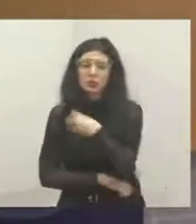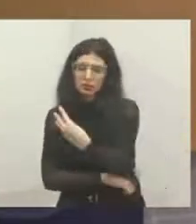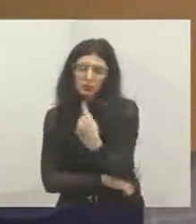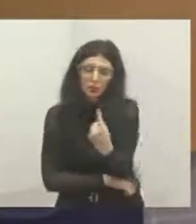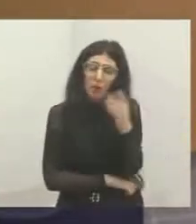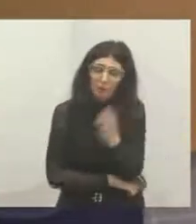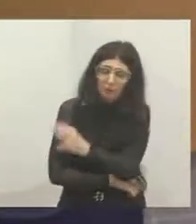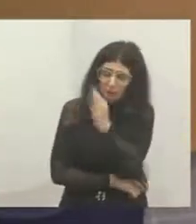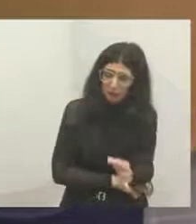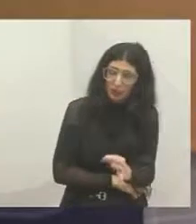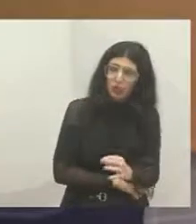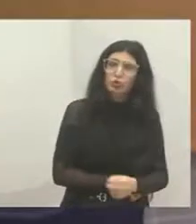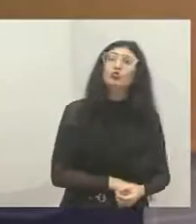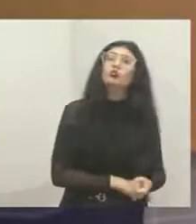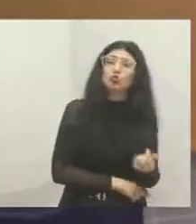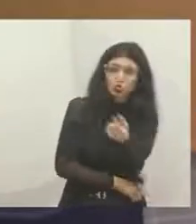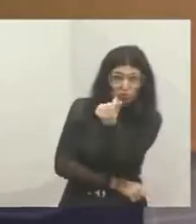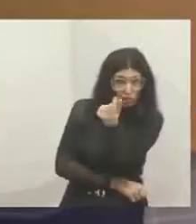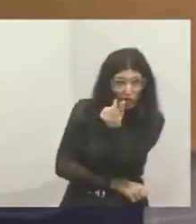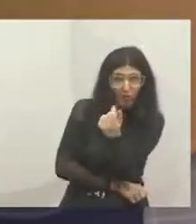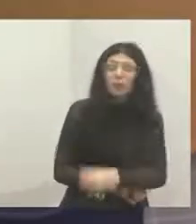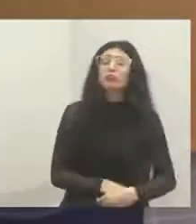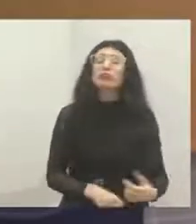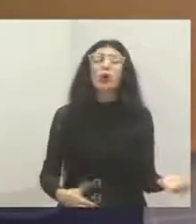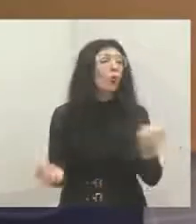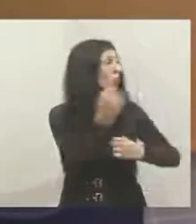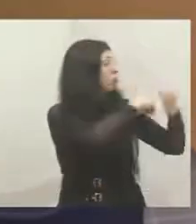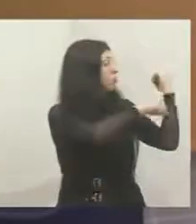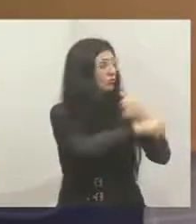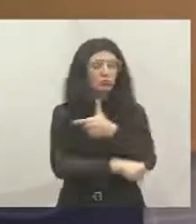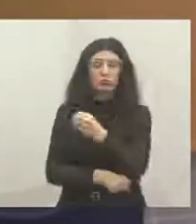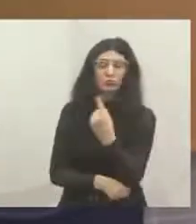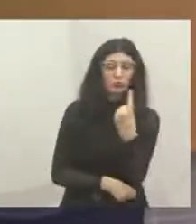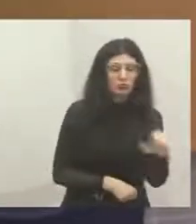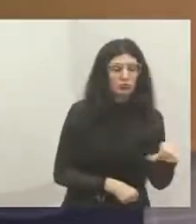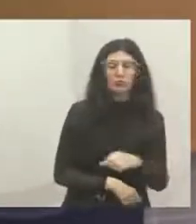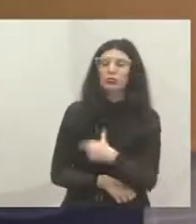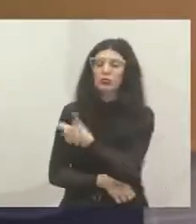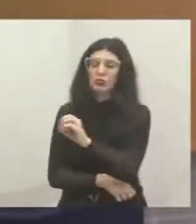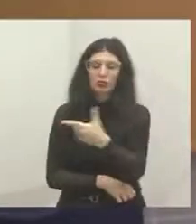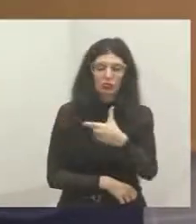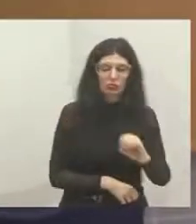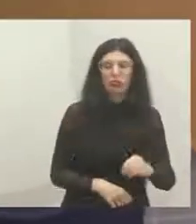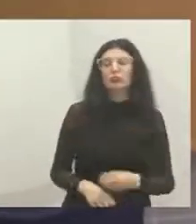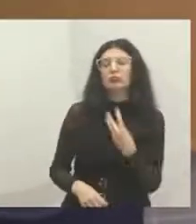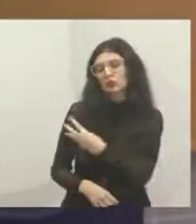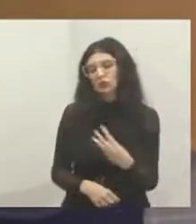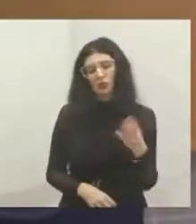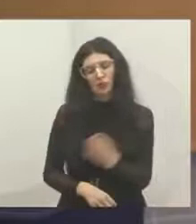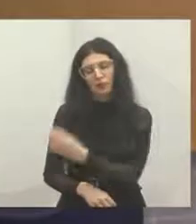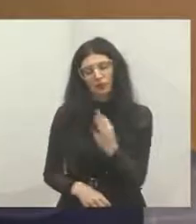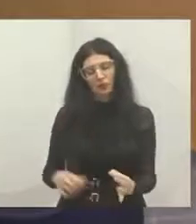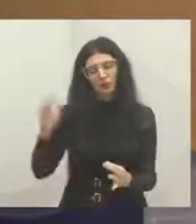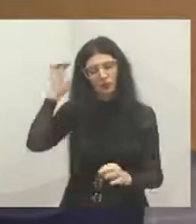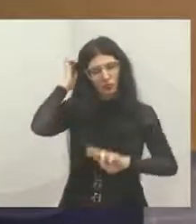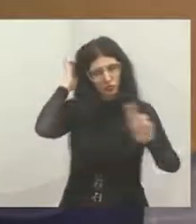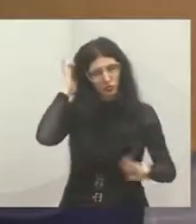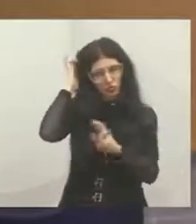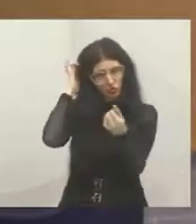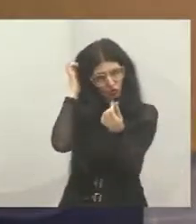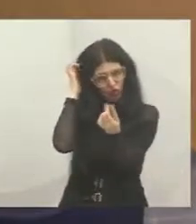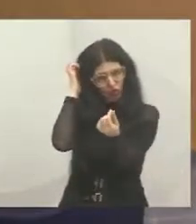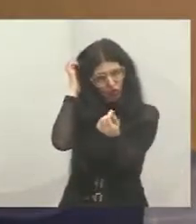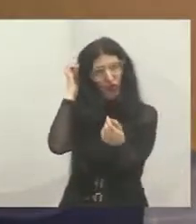31% em 2019. Em 2020, estamos com 33% de aplicação. Aqui,